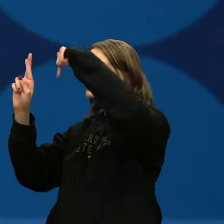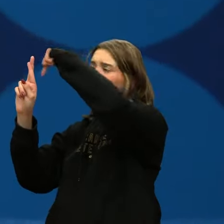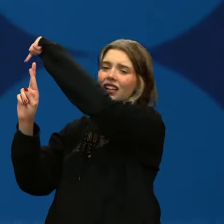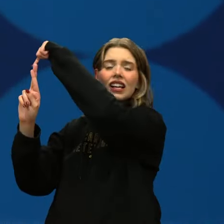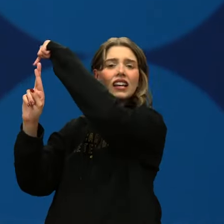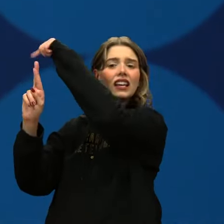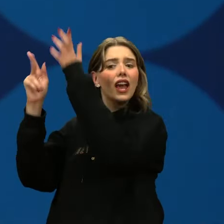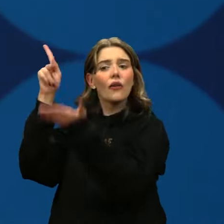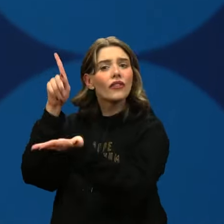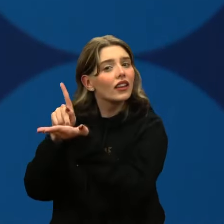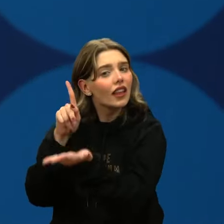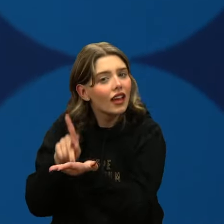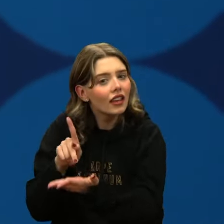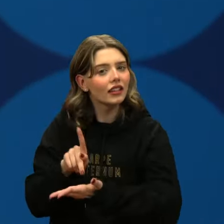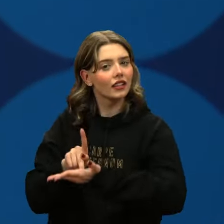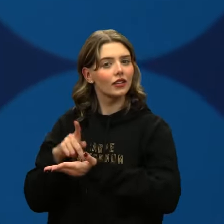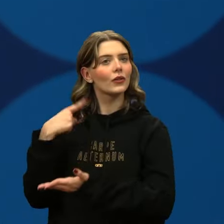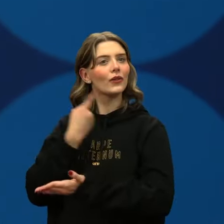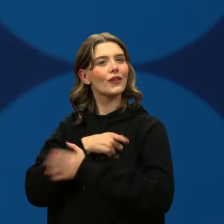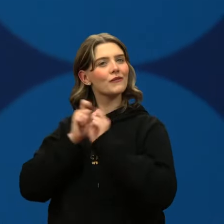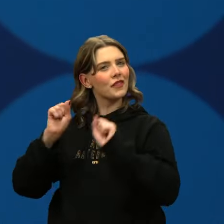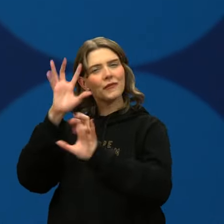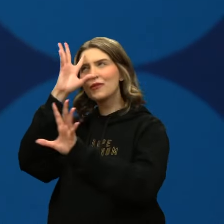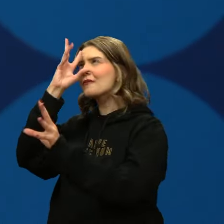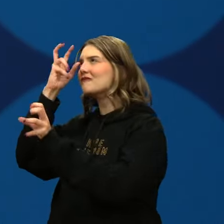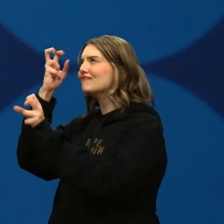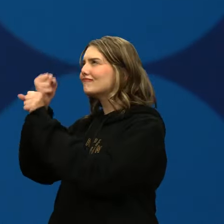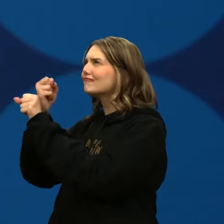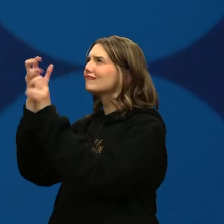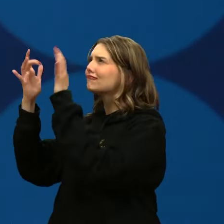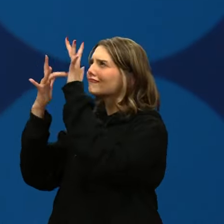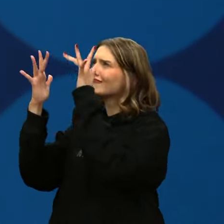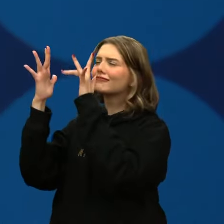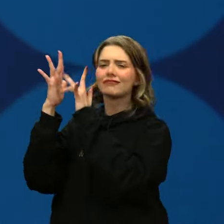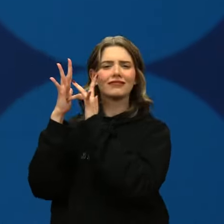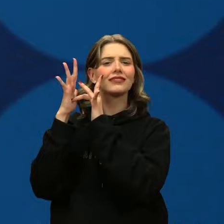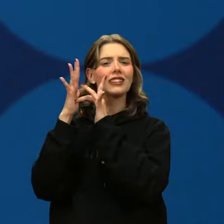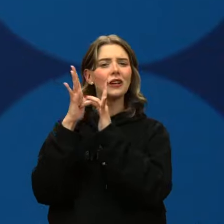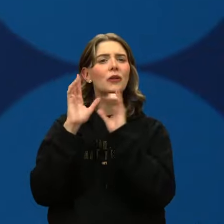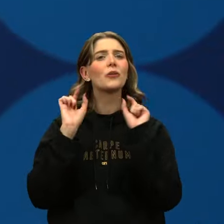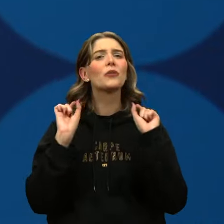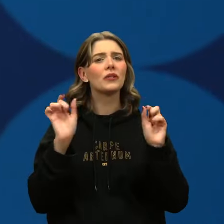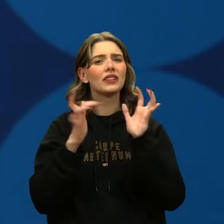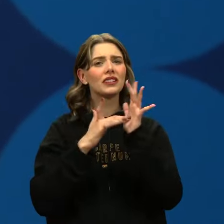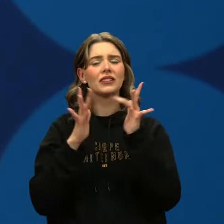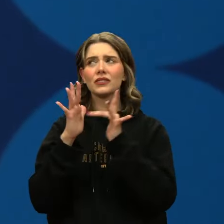verdadeiro. Nós podemos confiar em Jesus. Aquilo que Ele fala é verdade.